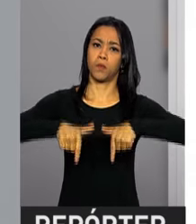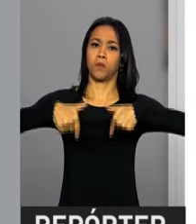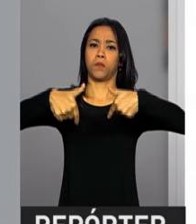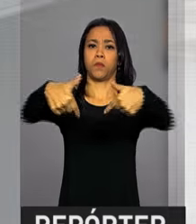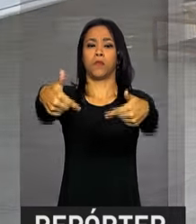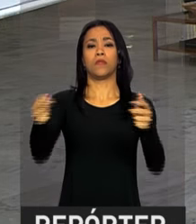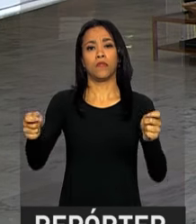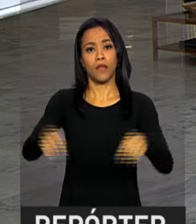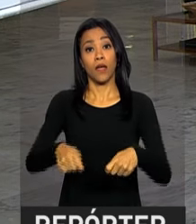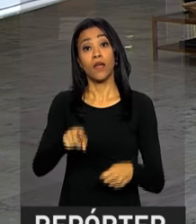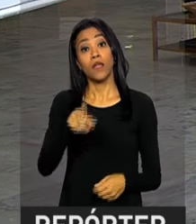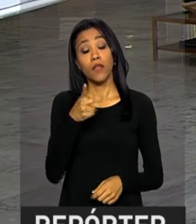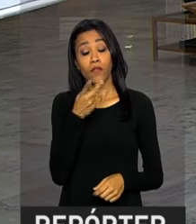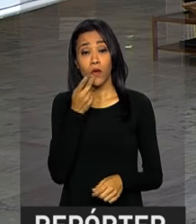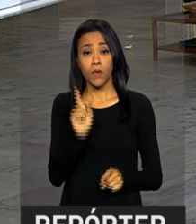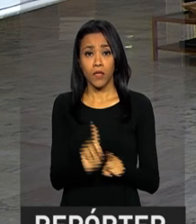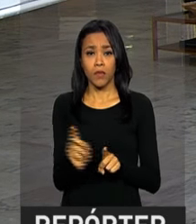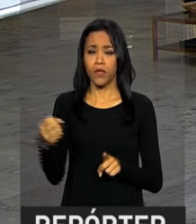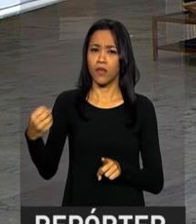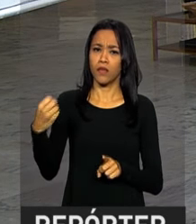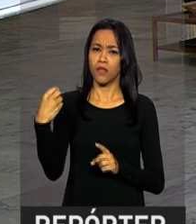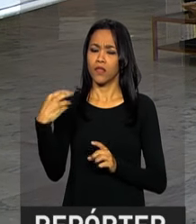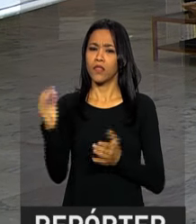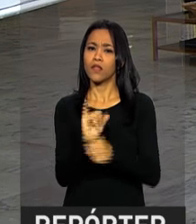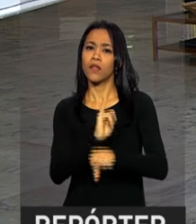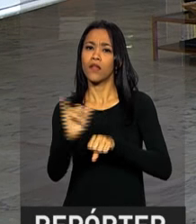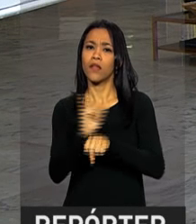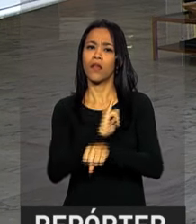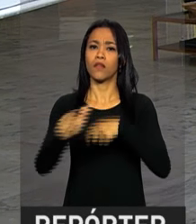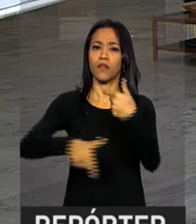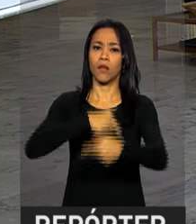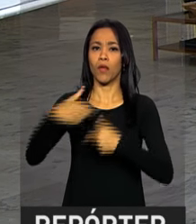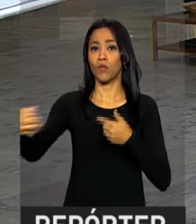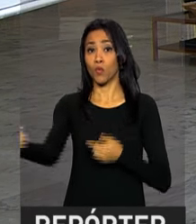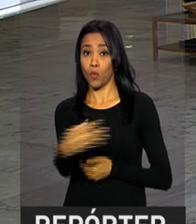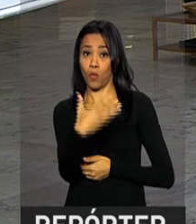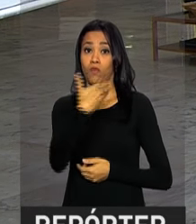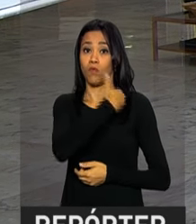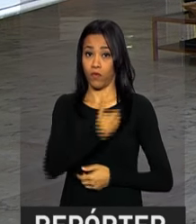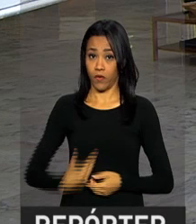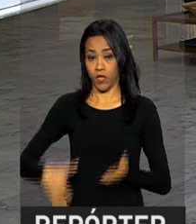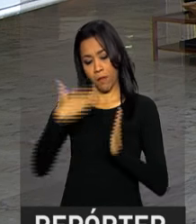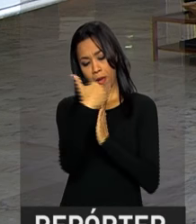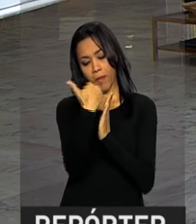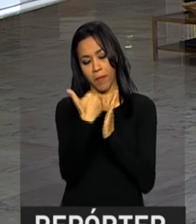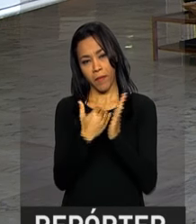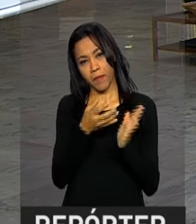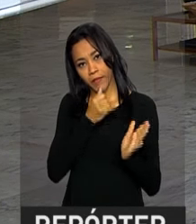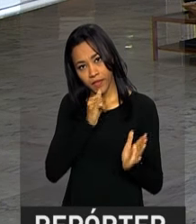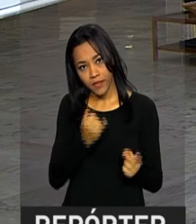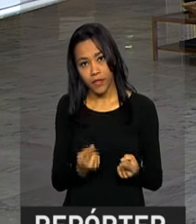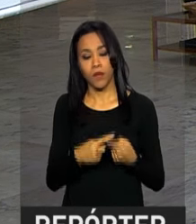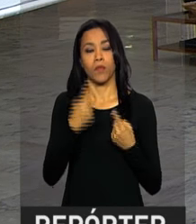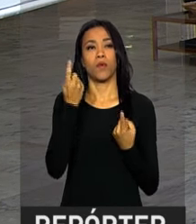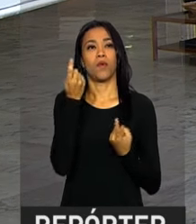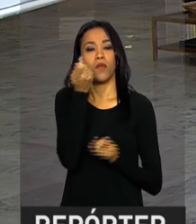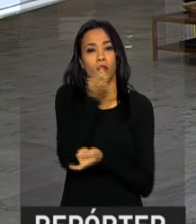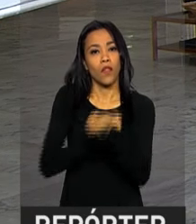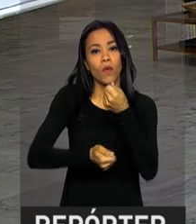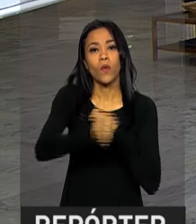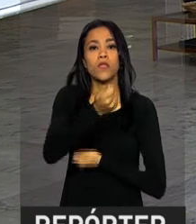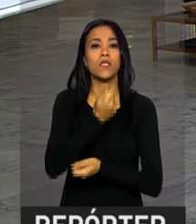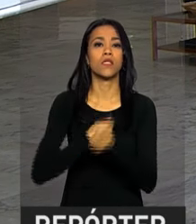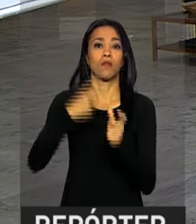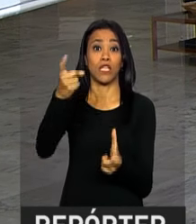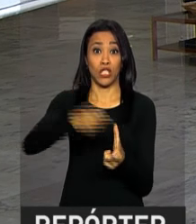medidas adotadas pelo novo governo nesse período em que ele está à frente do cargo, como, por exemplo, a renegociação da